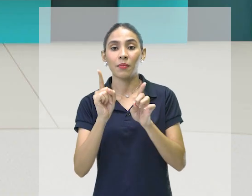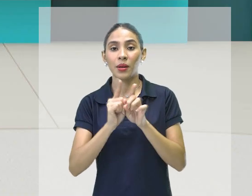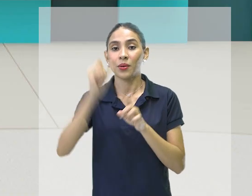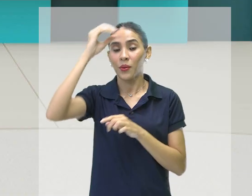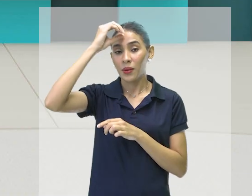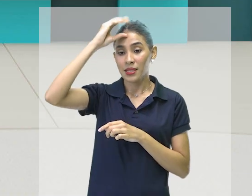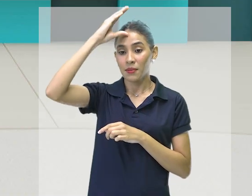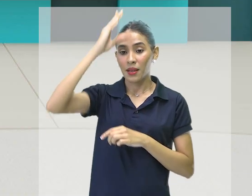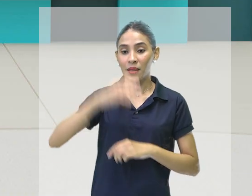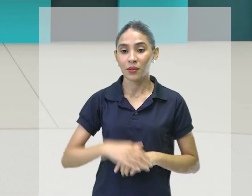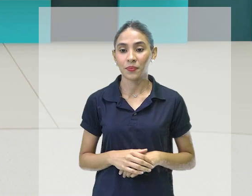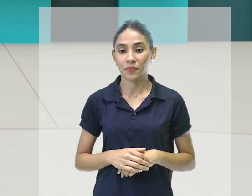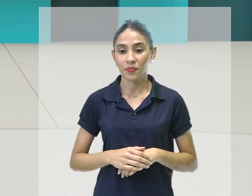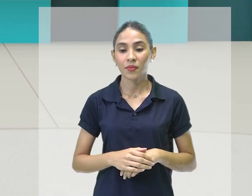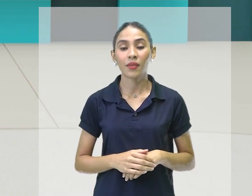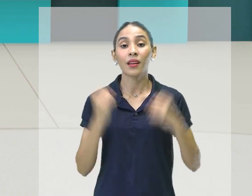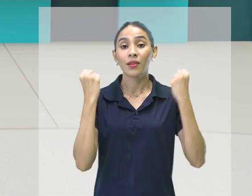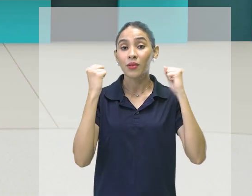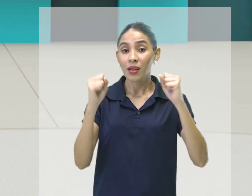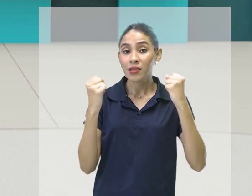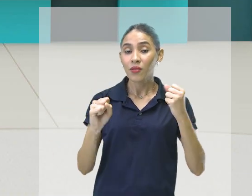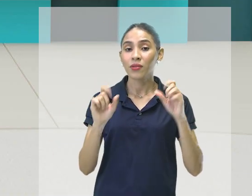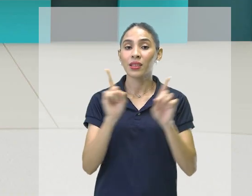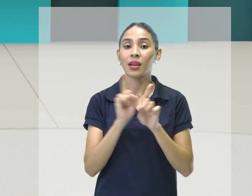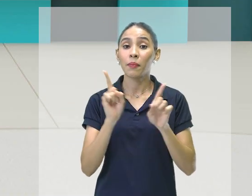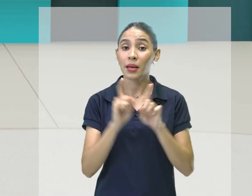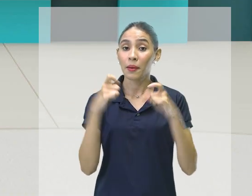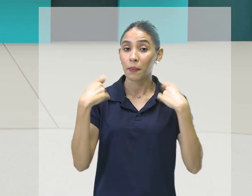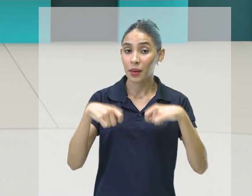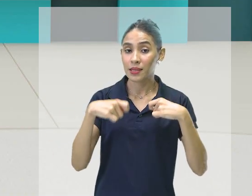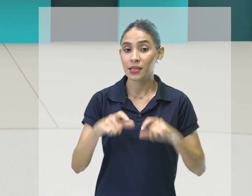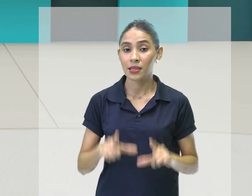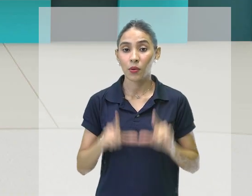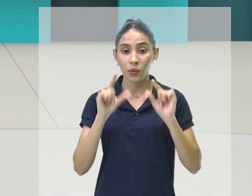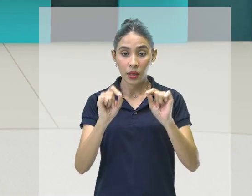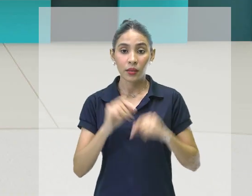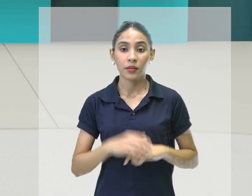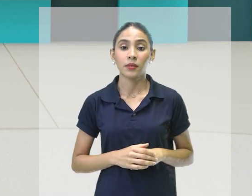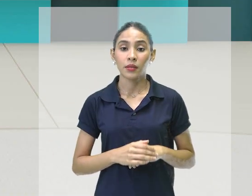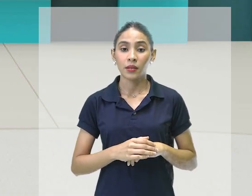oportunizar essa questão do conhecimento, a educação física também deve